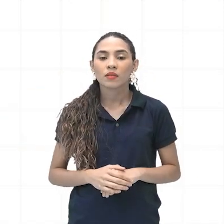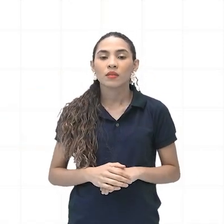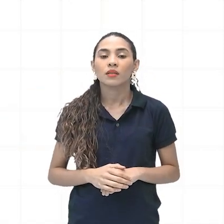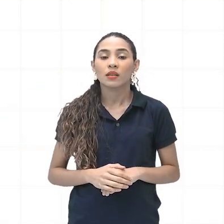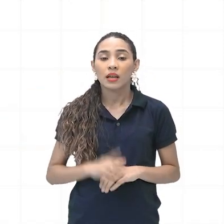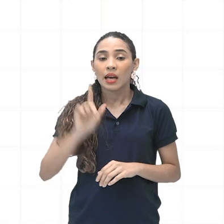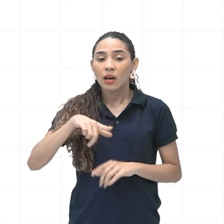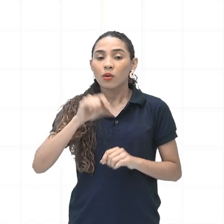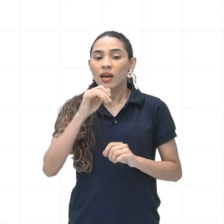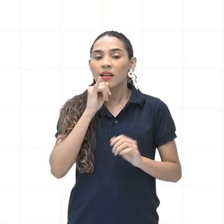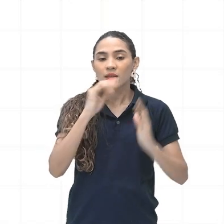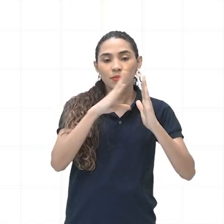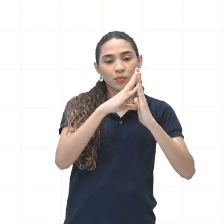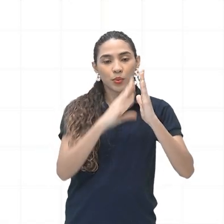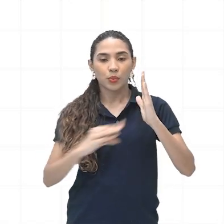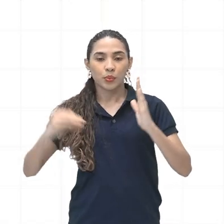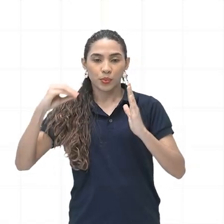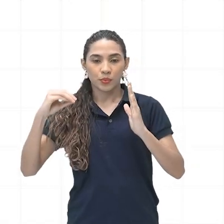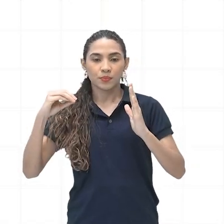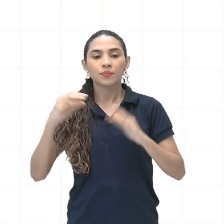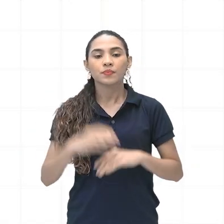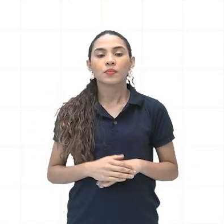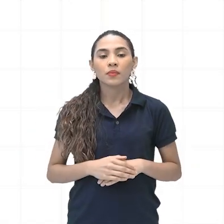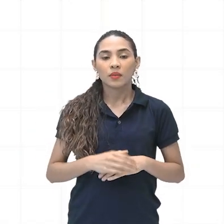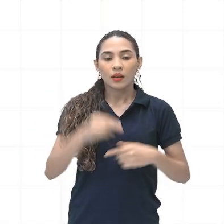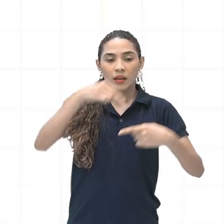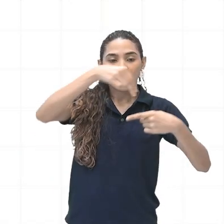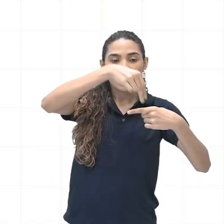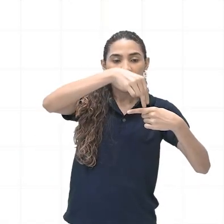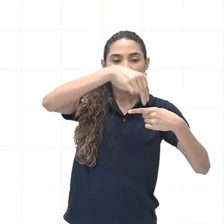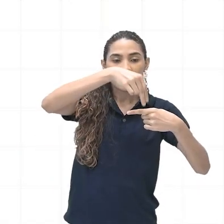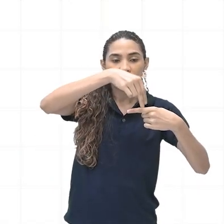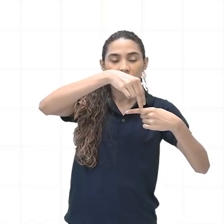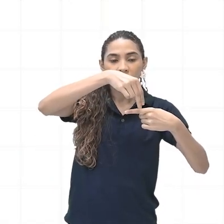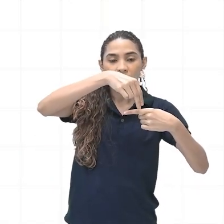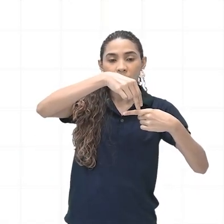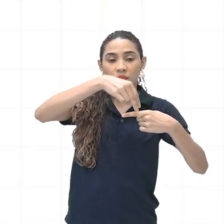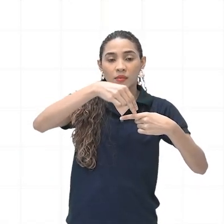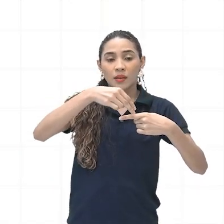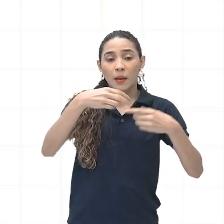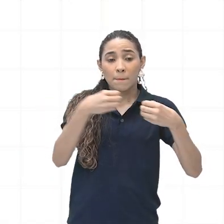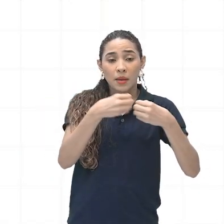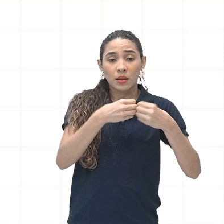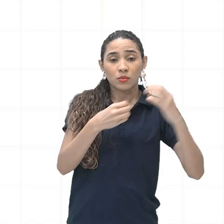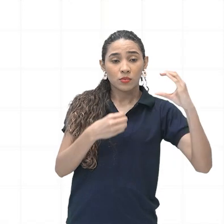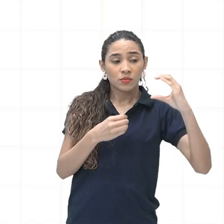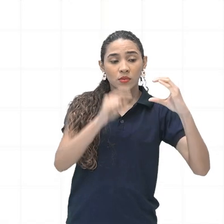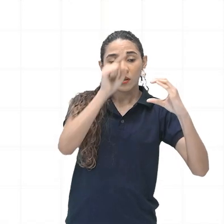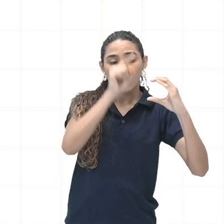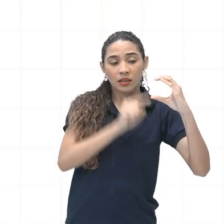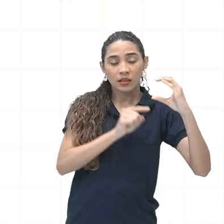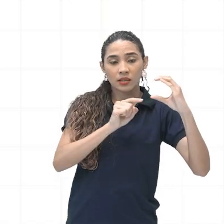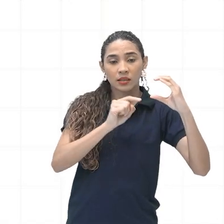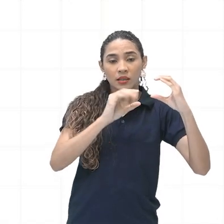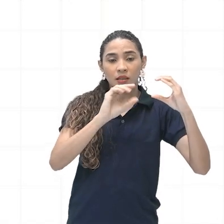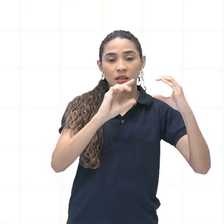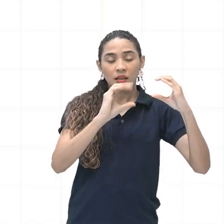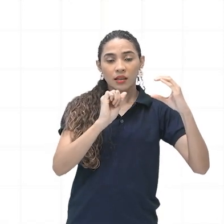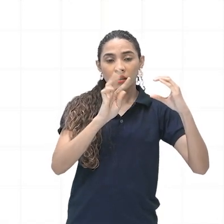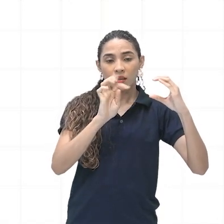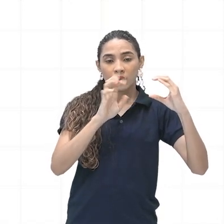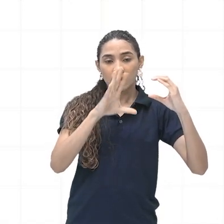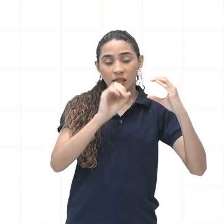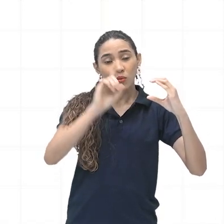do cateto, por exemplo, o N. O cateto que está ao lado dele é o C. Então, esse N a gente chama